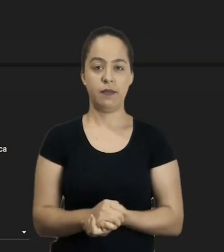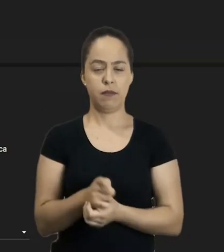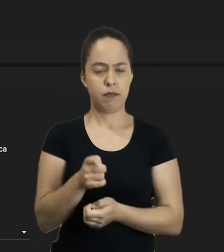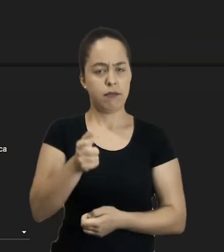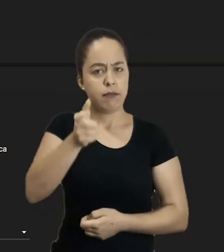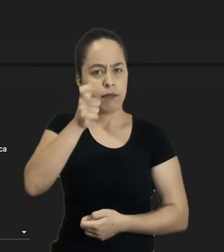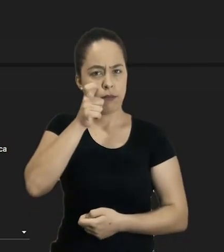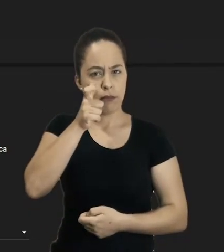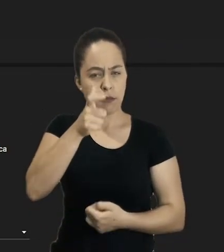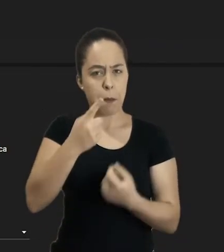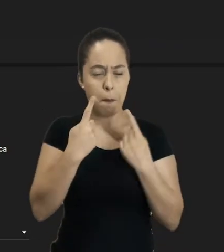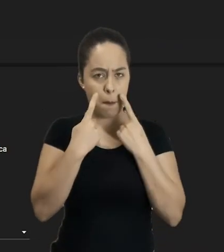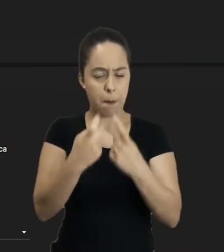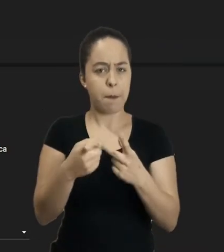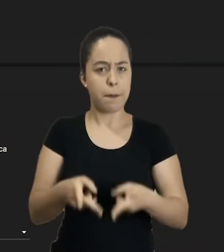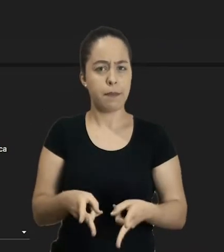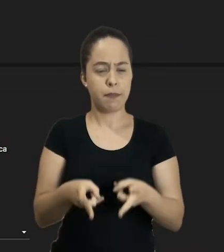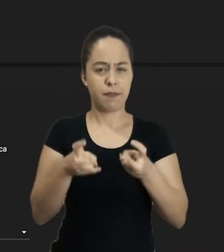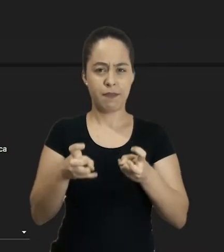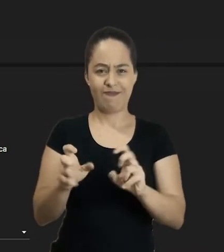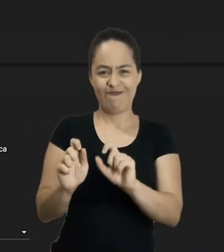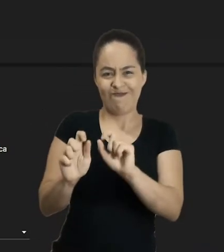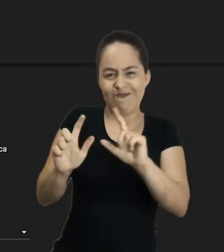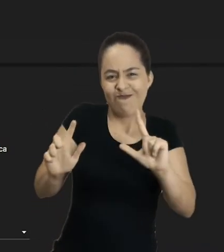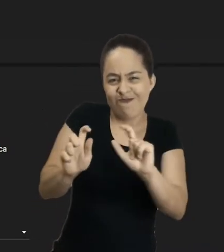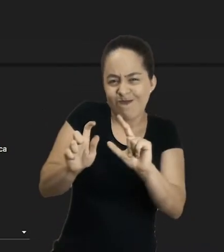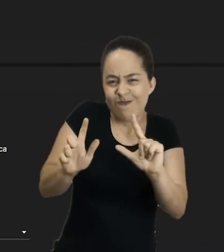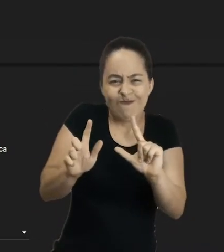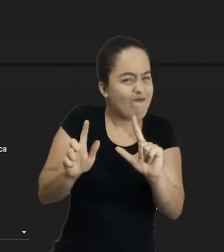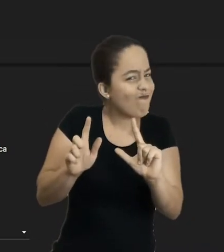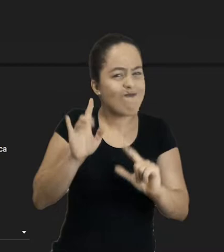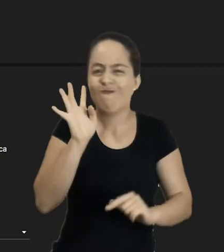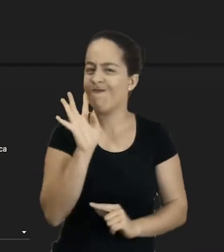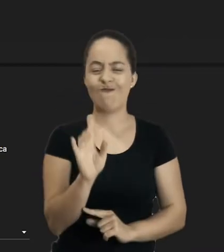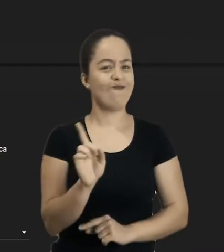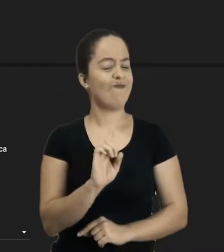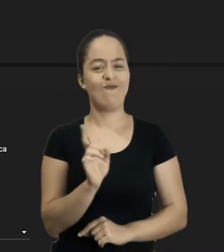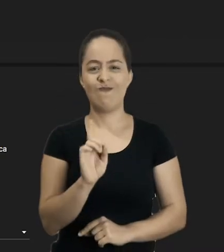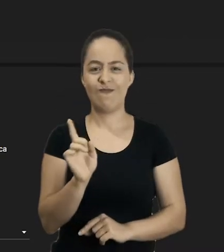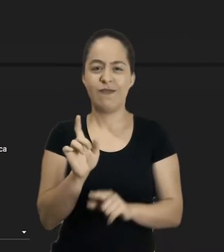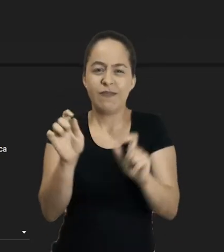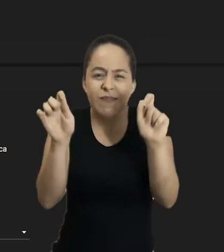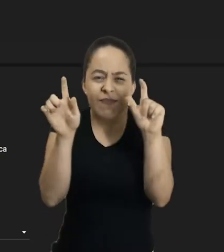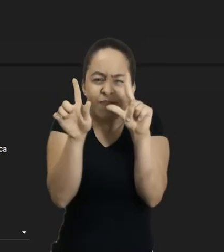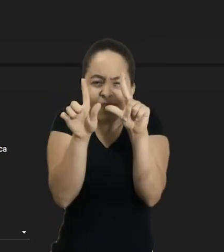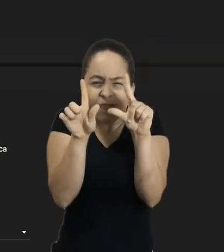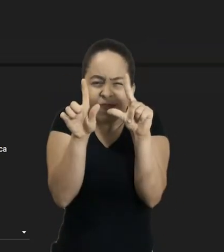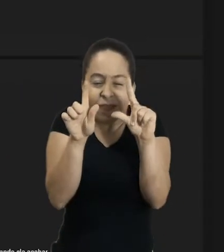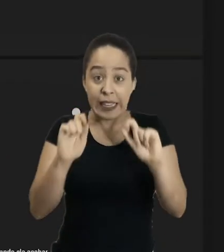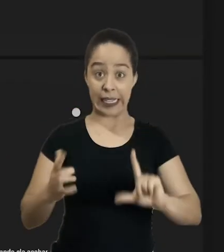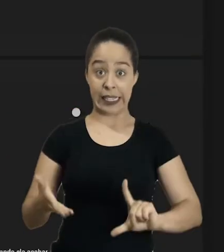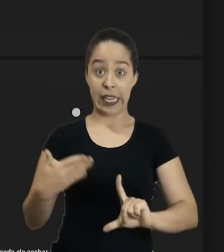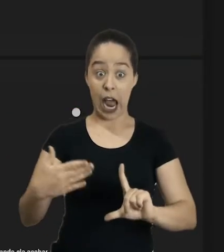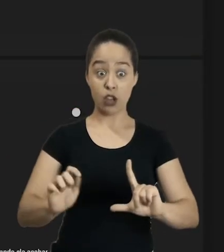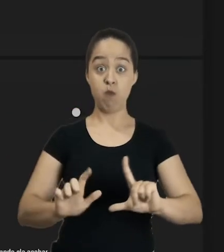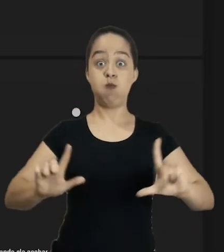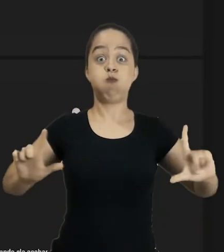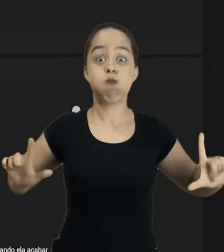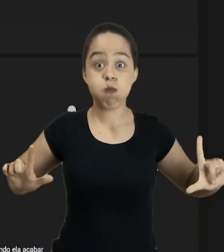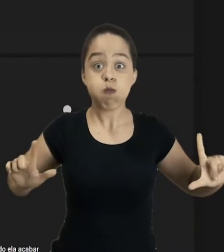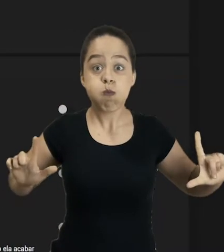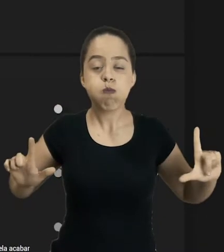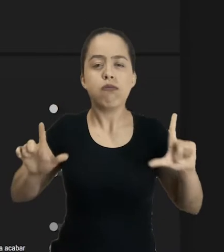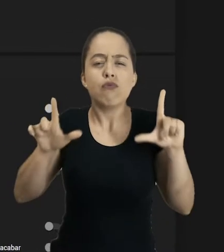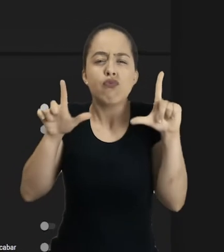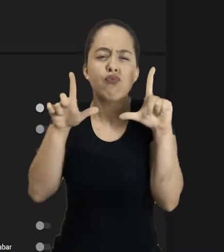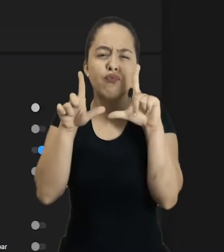Aí você observou ali, ó, que o tamanho não tá legal, ó. A janela da webcam com